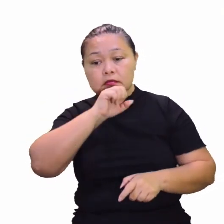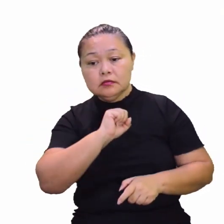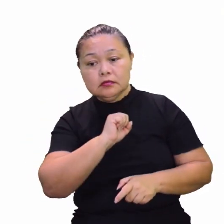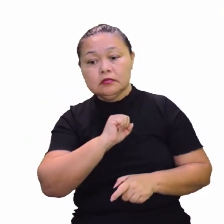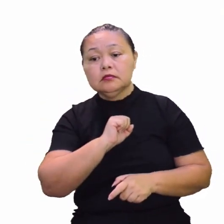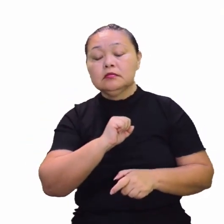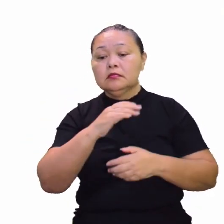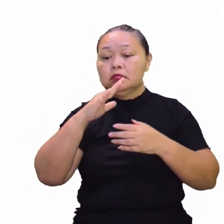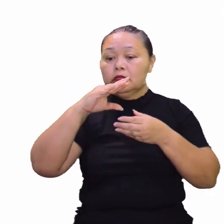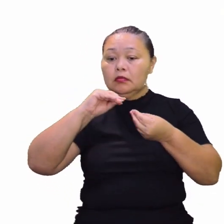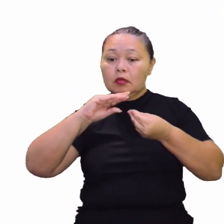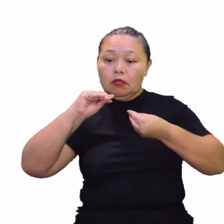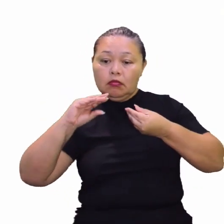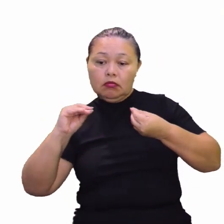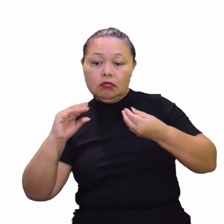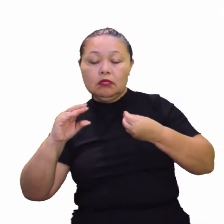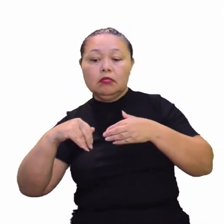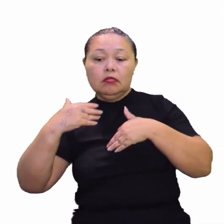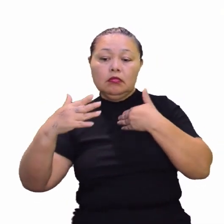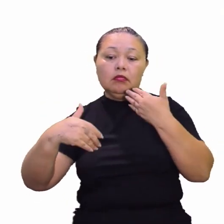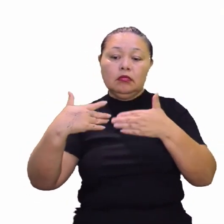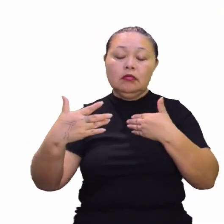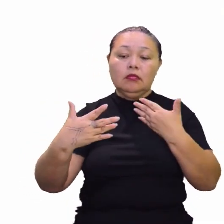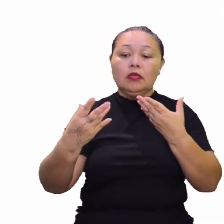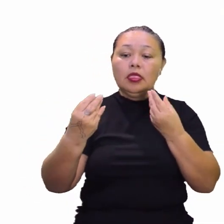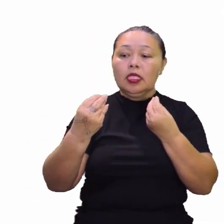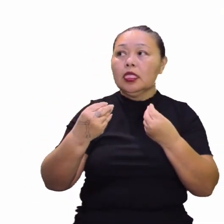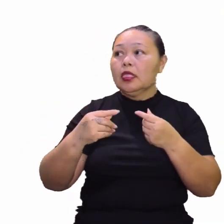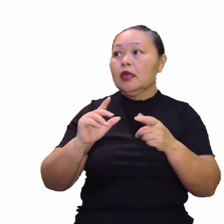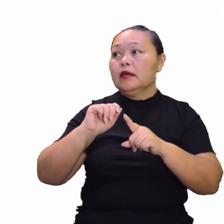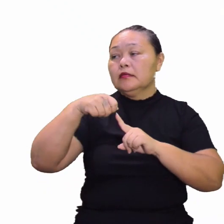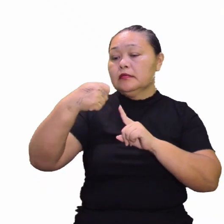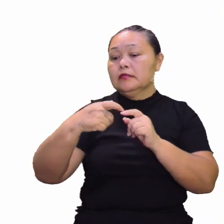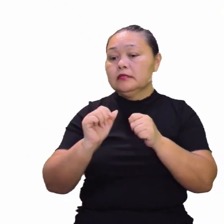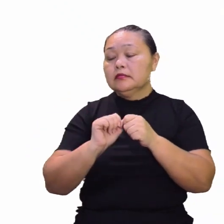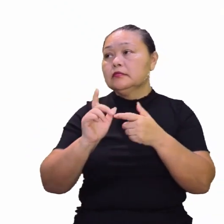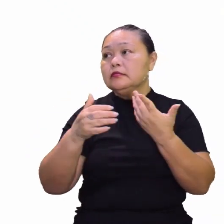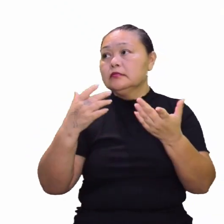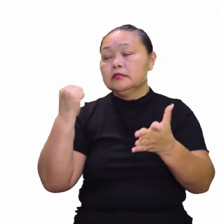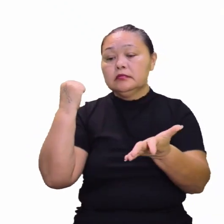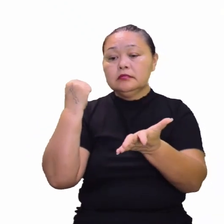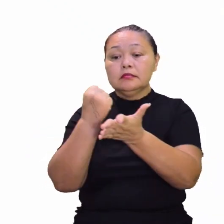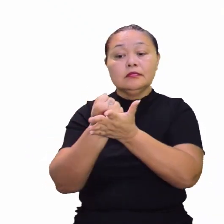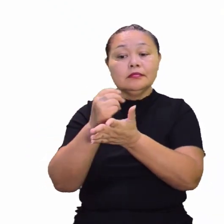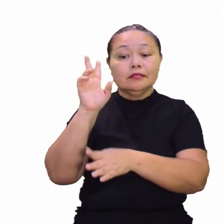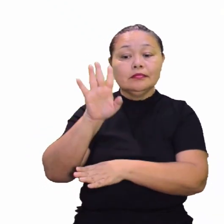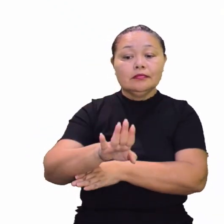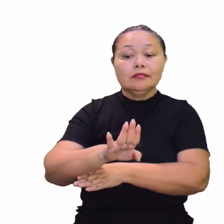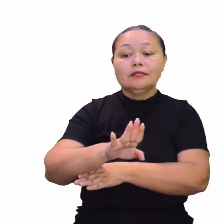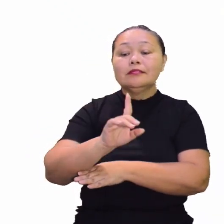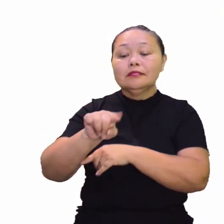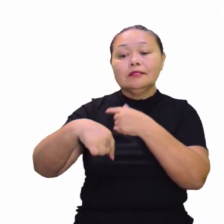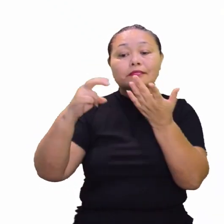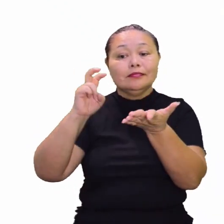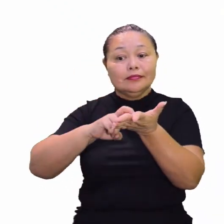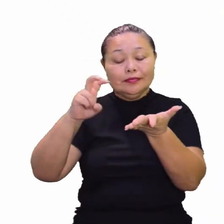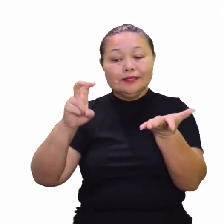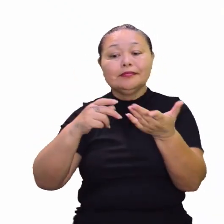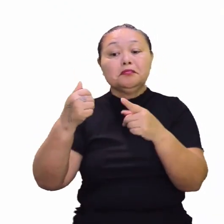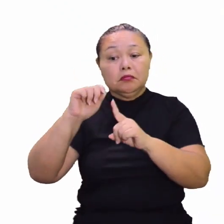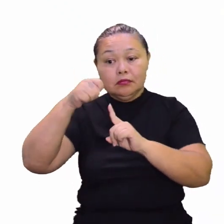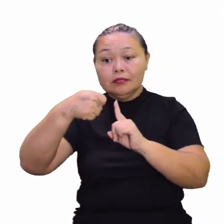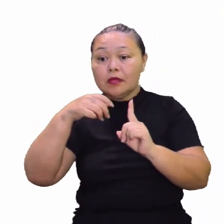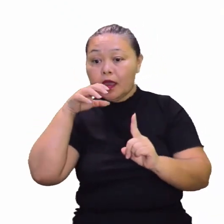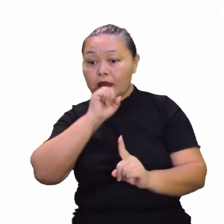estragar, vão ficar muito amassadas ali, ao longo do tempo vai estragar. A banana hoje a gente mais rápido. Compra à tarde no mercado, quando é de manhã ela já está madurinha, né?